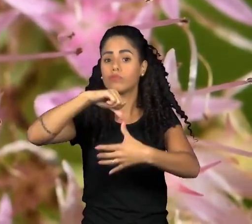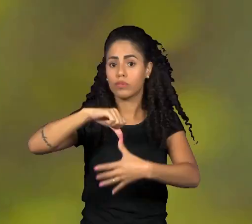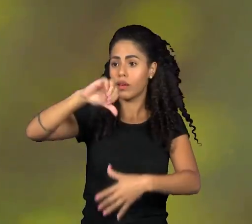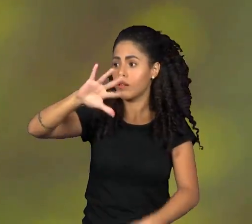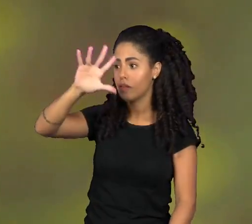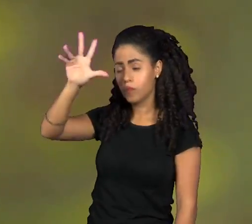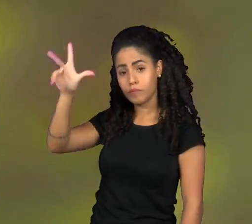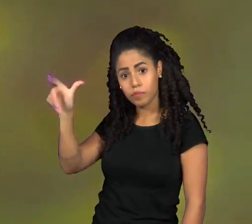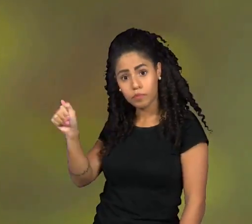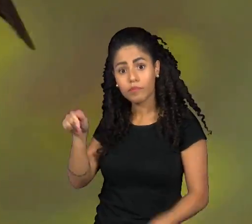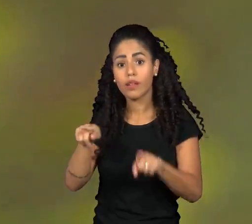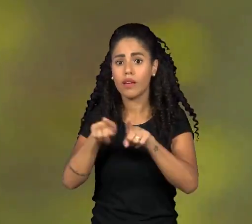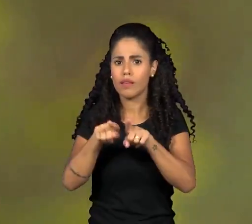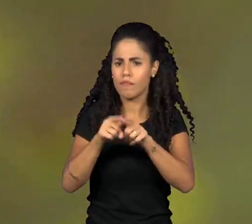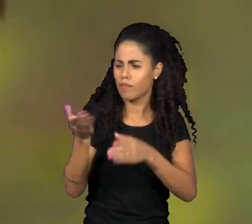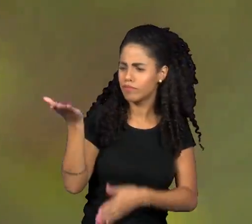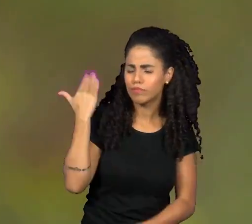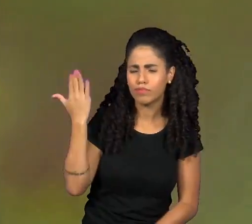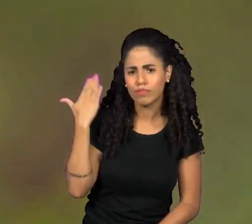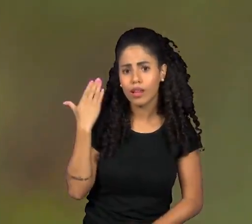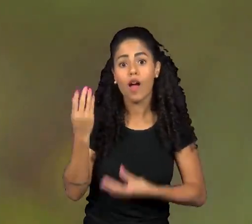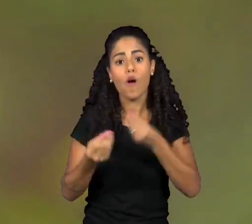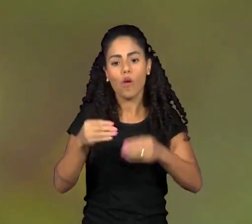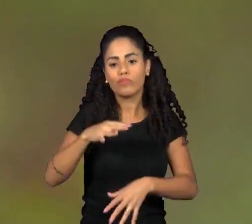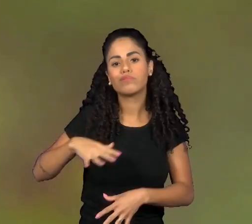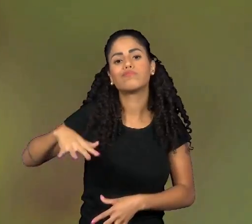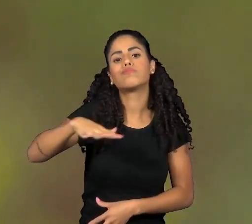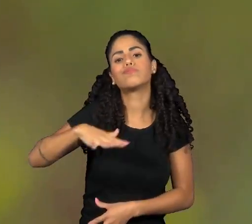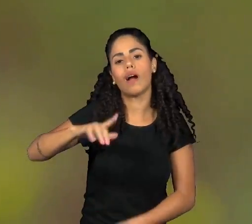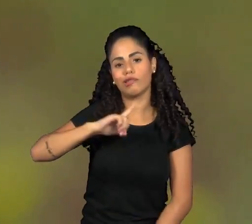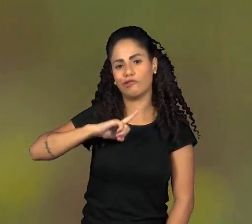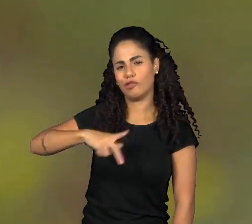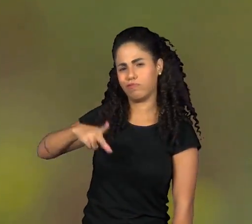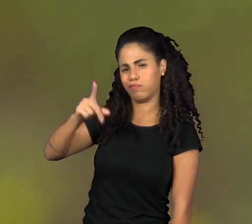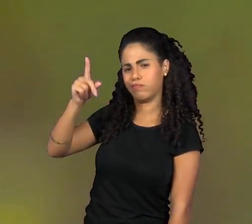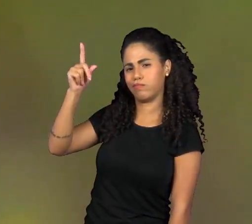África, antes conectadas ao supercontinente Gondwana.